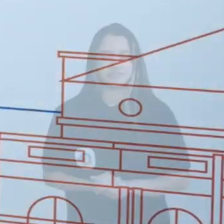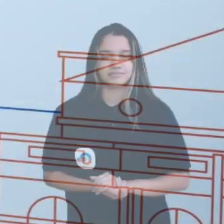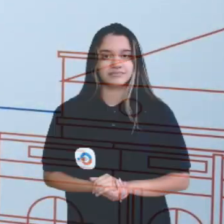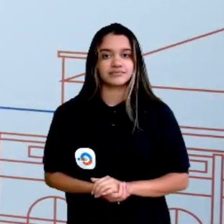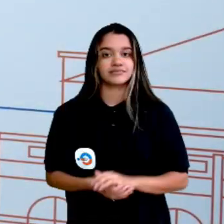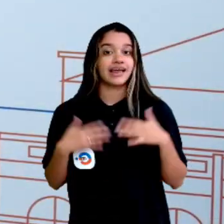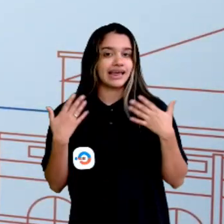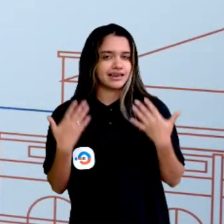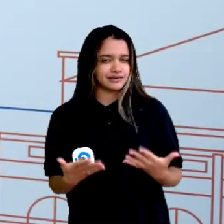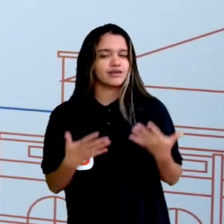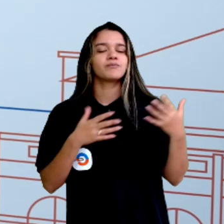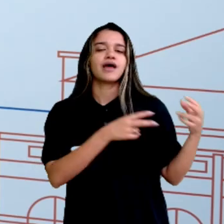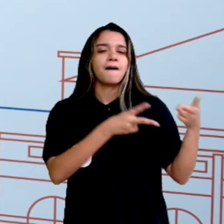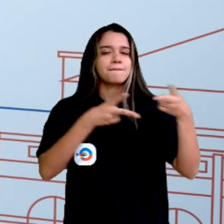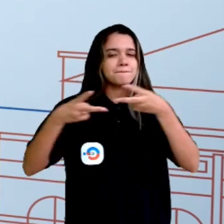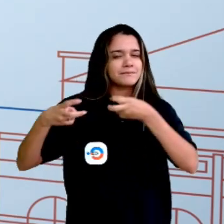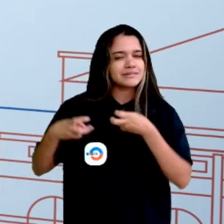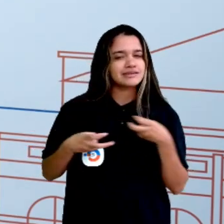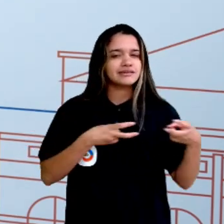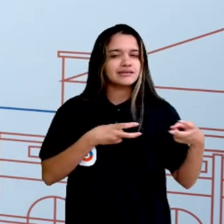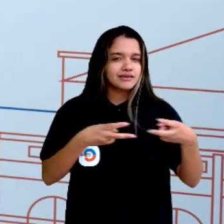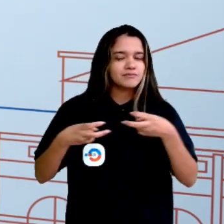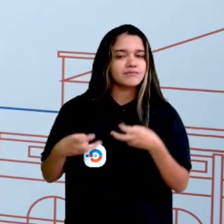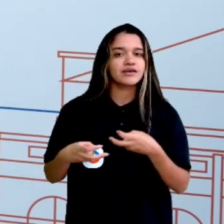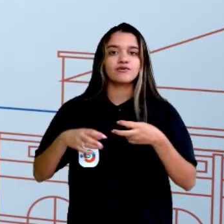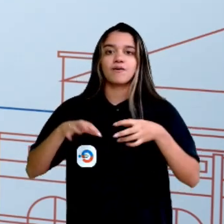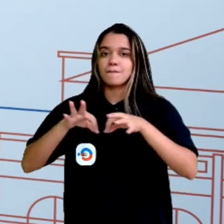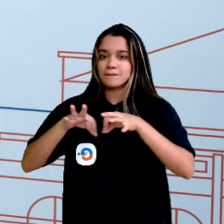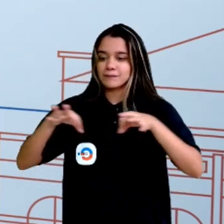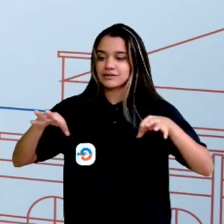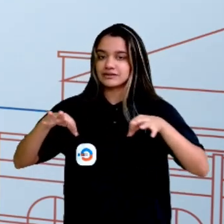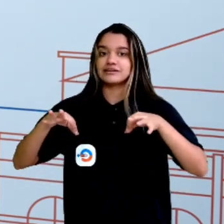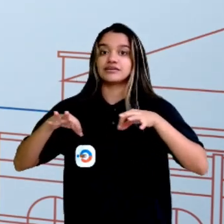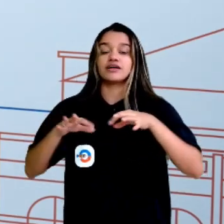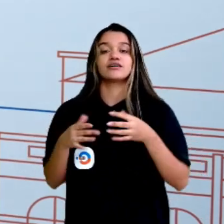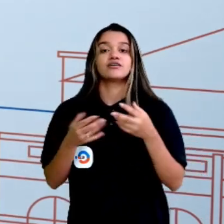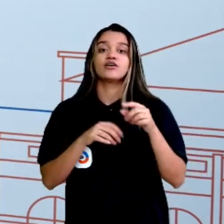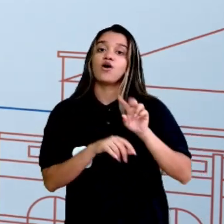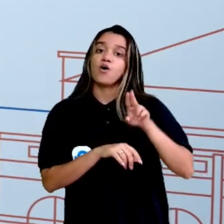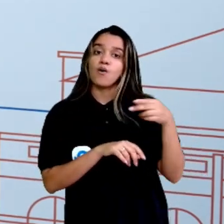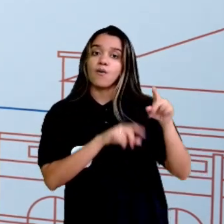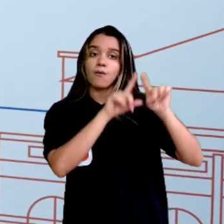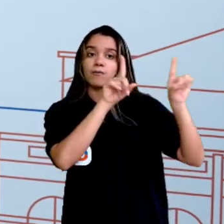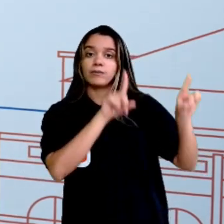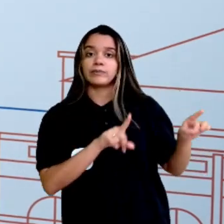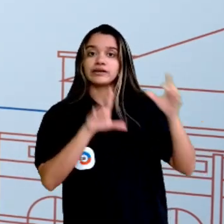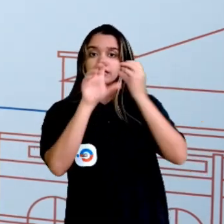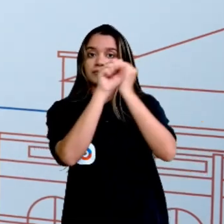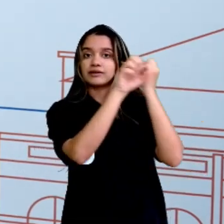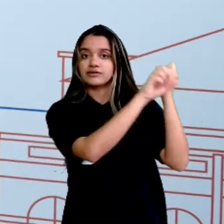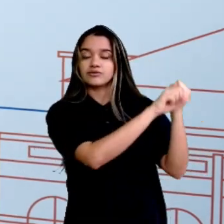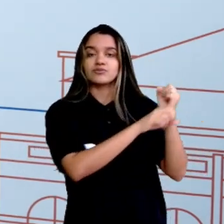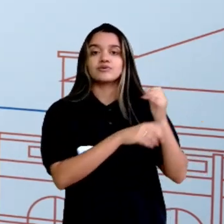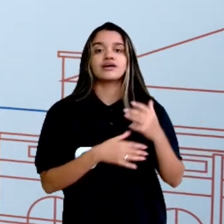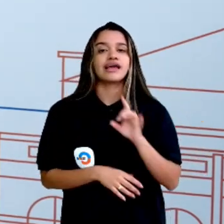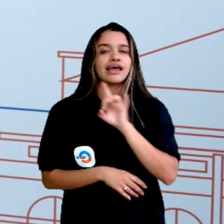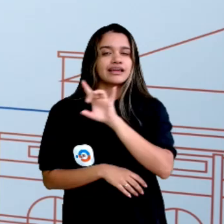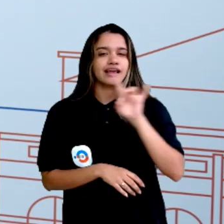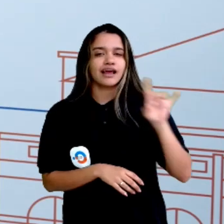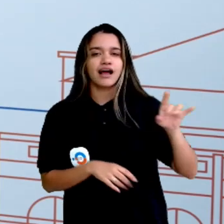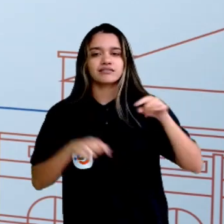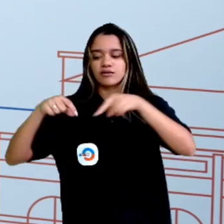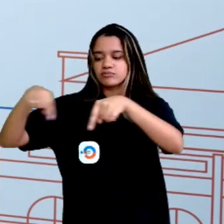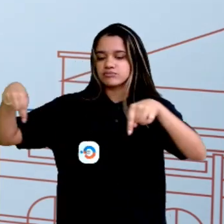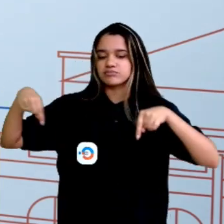Então, perceberam como fizemos para determinar a medida do contorno ou perímetro de cada uma das regiões planas?